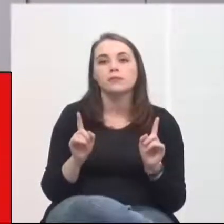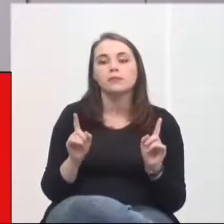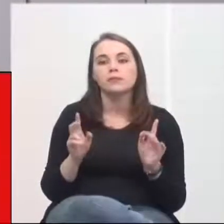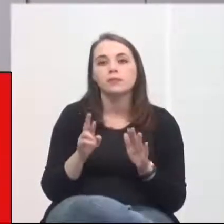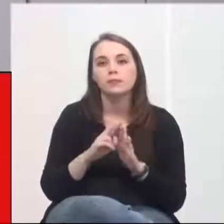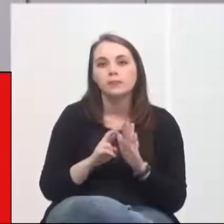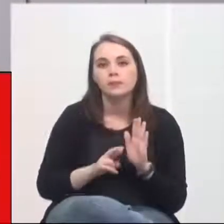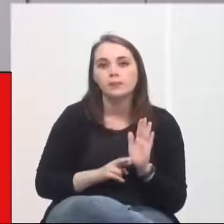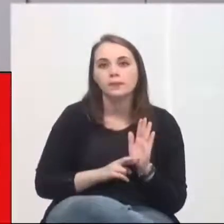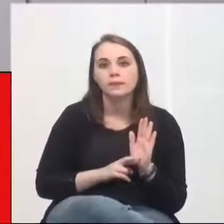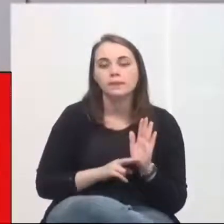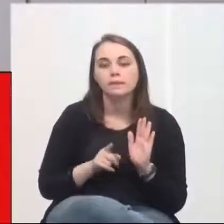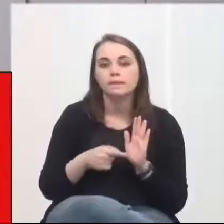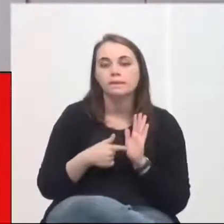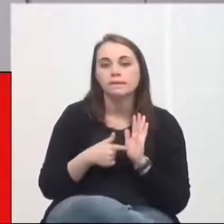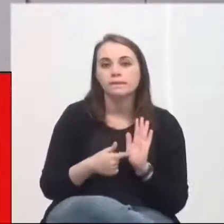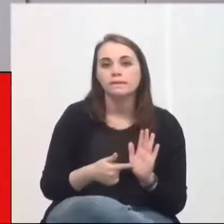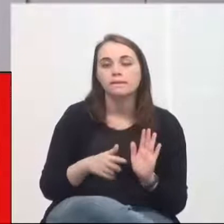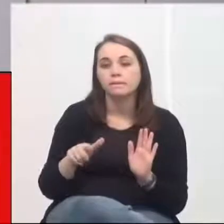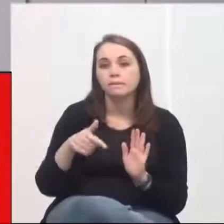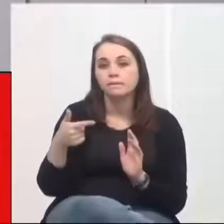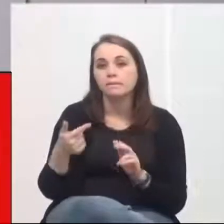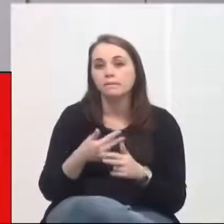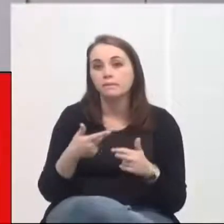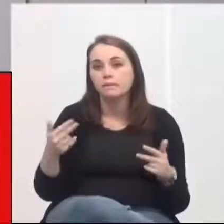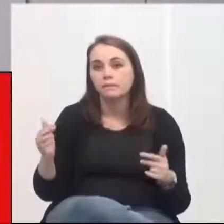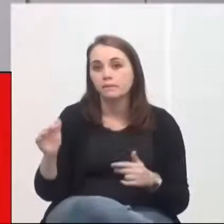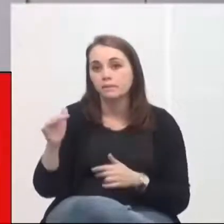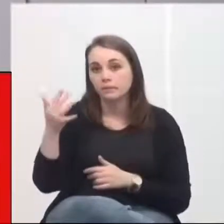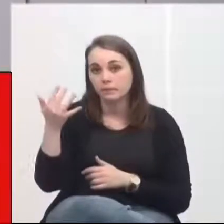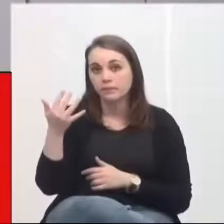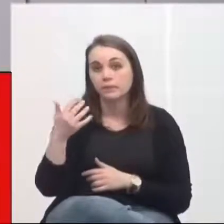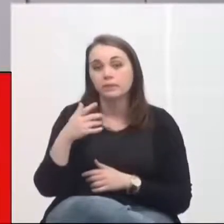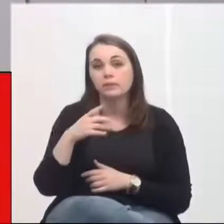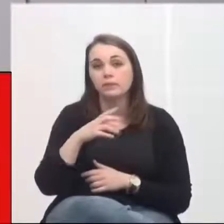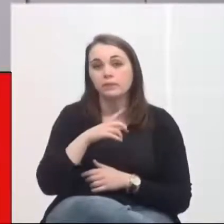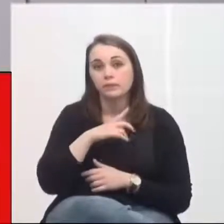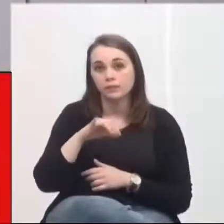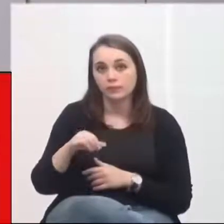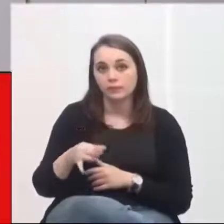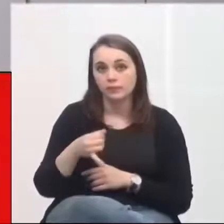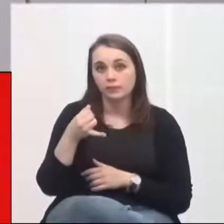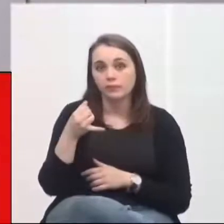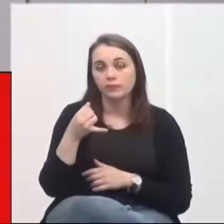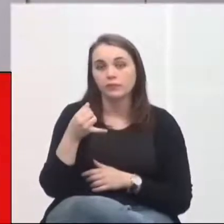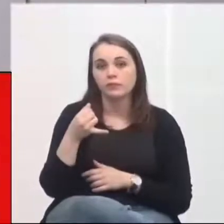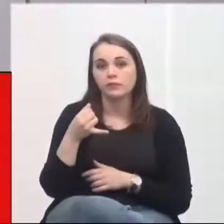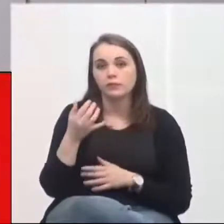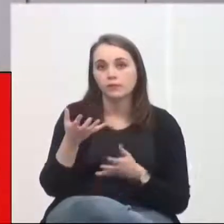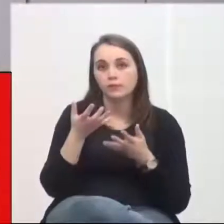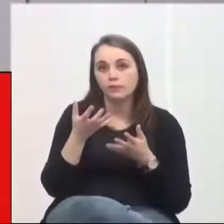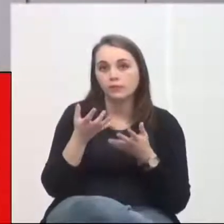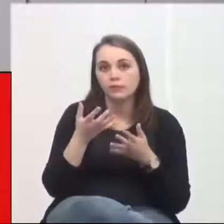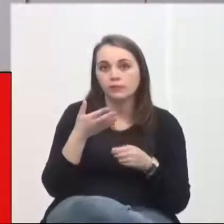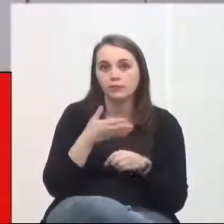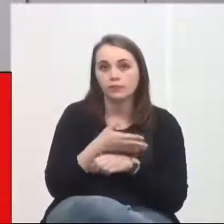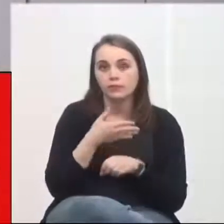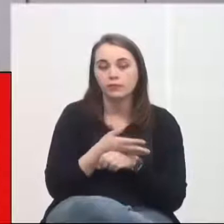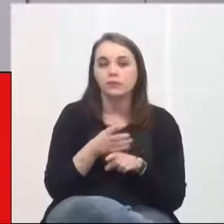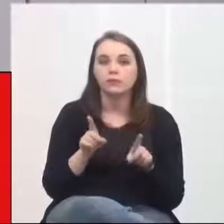o requerimento ele apresenta outras situações. E se tiver a oportunidade, senhor presidente, aproveitando esse momento, gostaria de